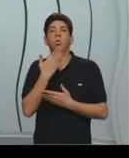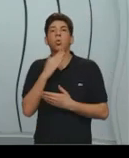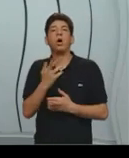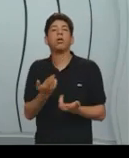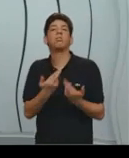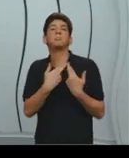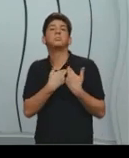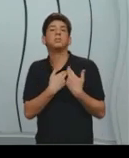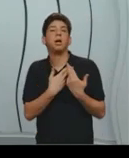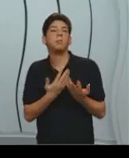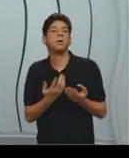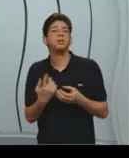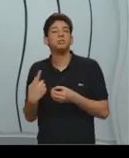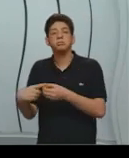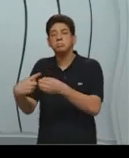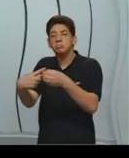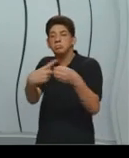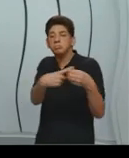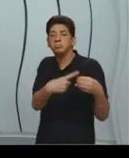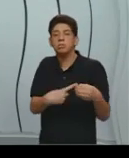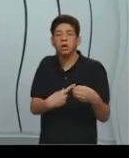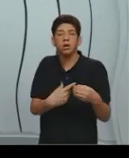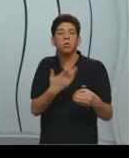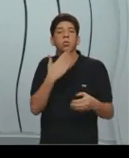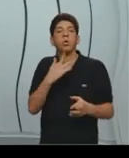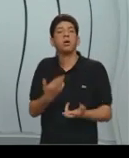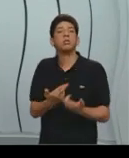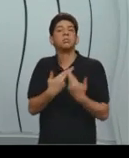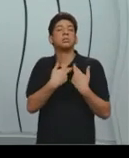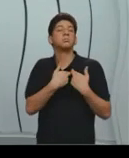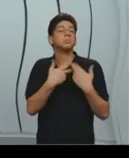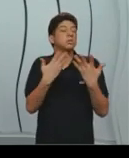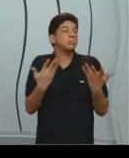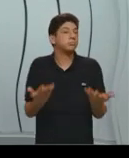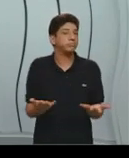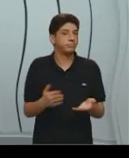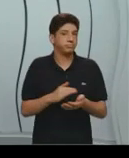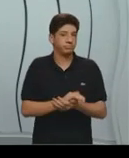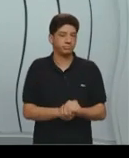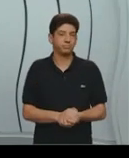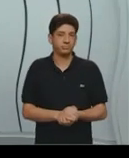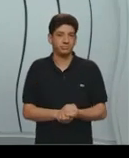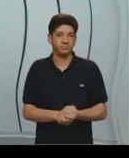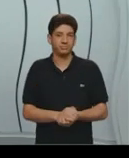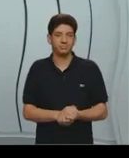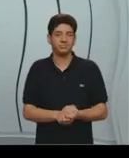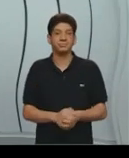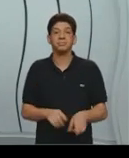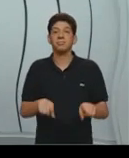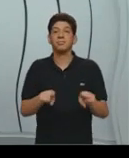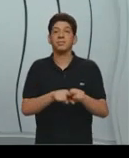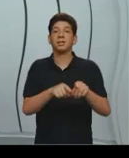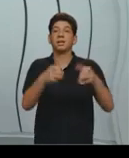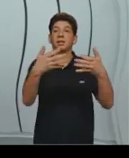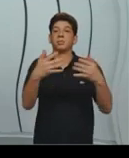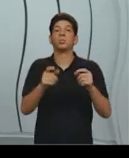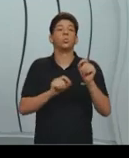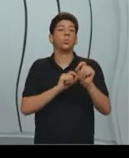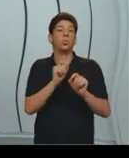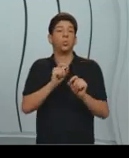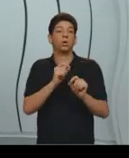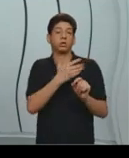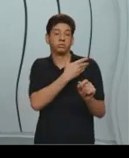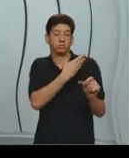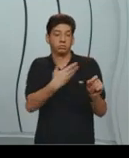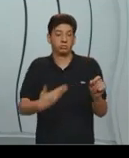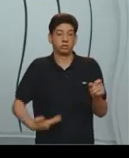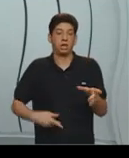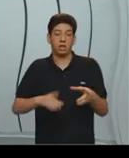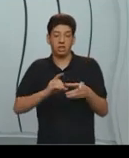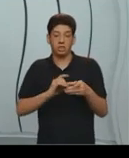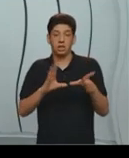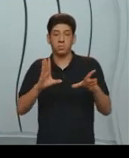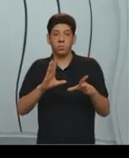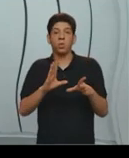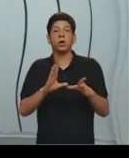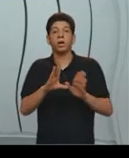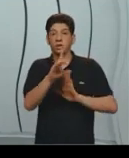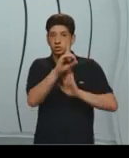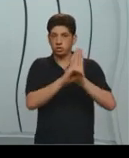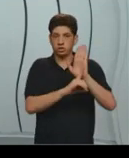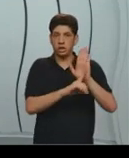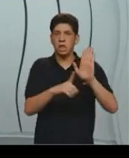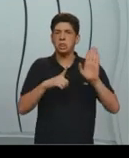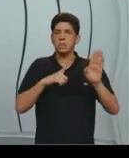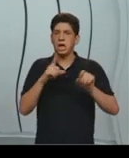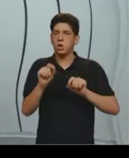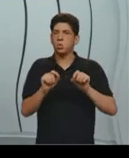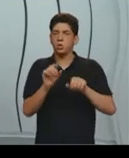para frente, a gente vai ver isso, né? E também você tem essa questão, novamente, do Estado Democrático de Direito, que é uma democracia que você tem uma Constituição, e